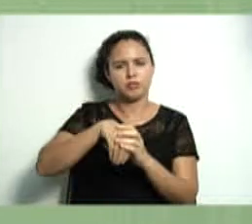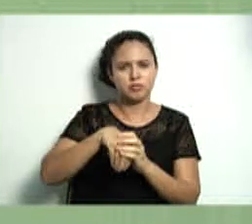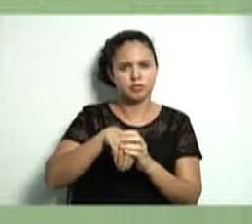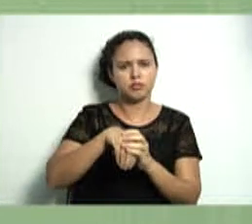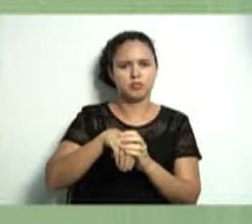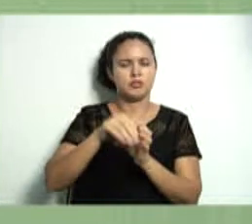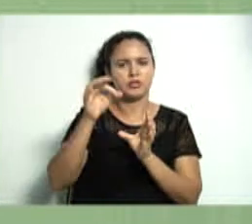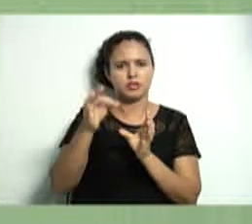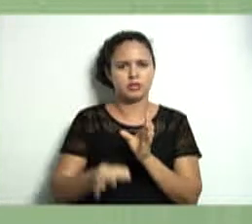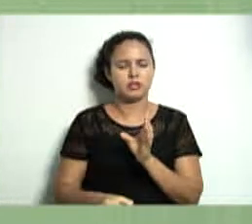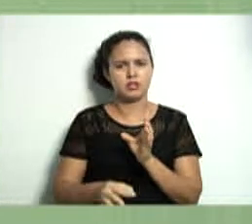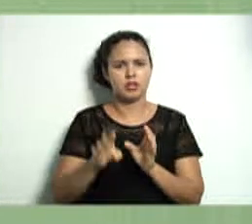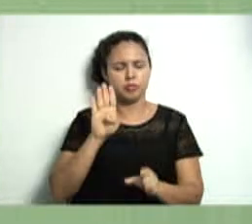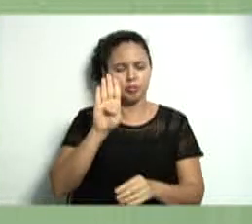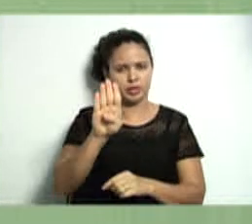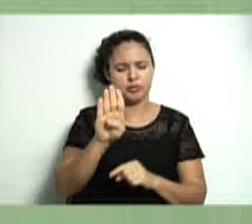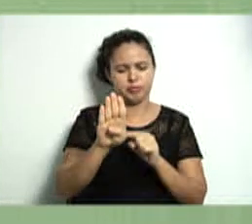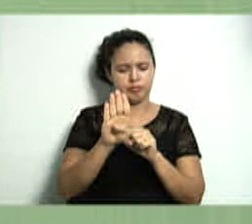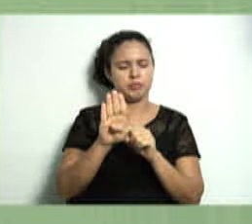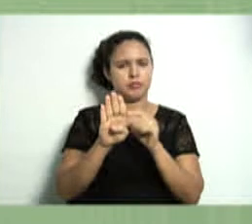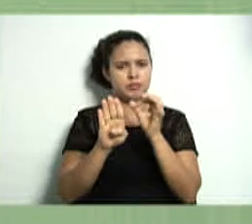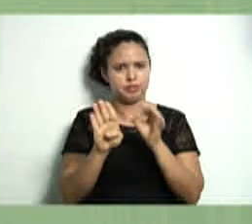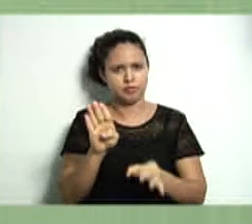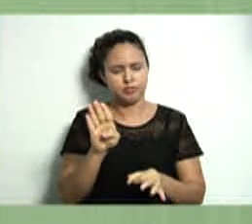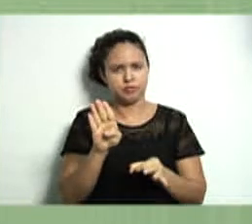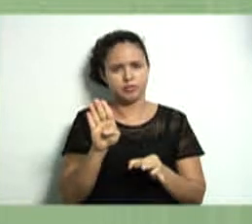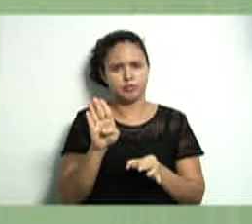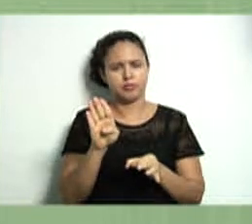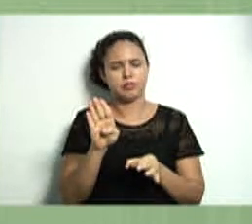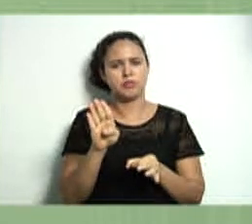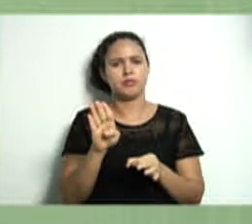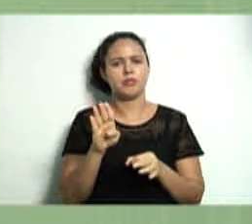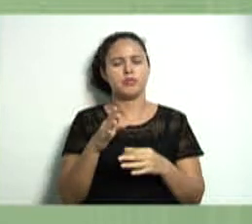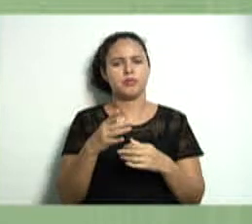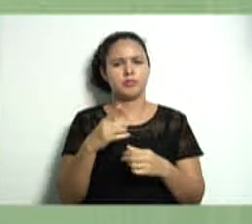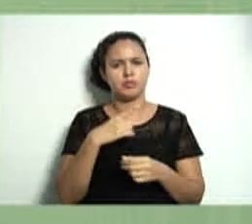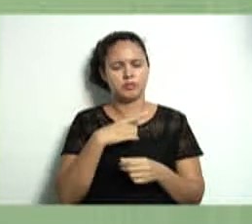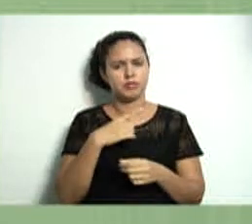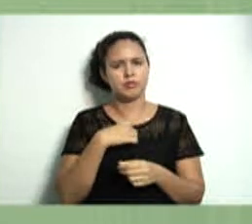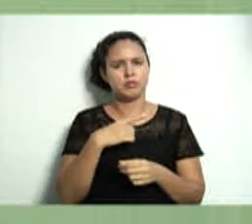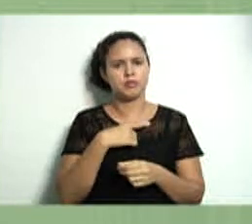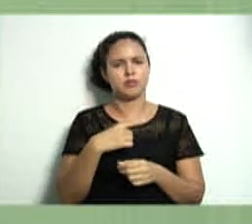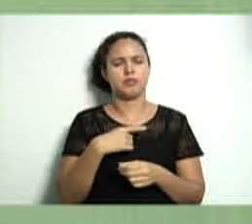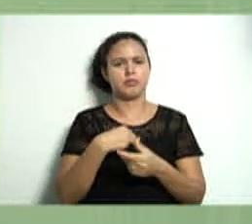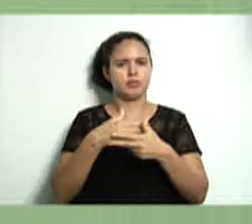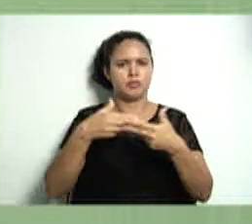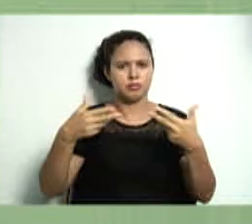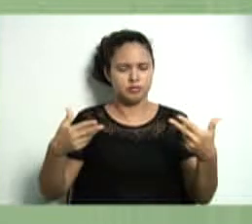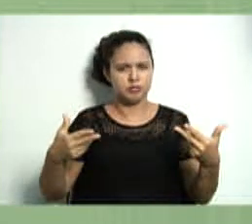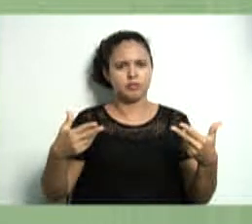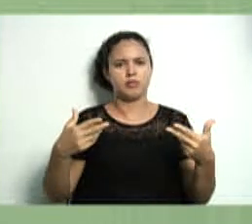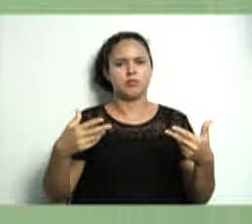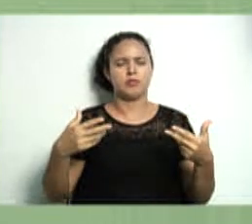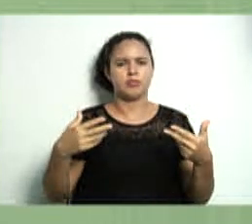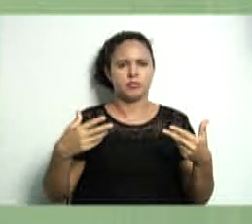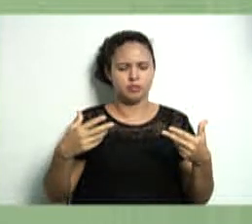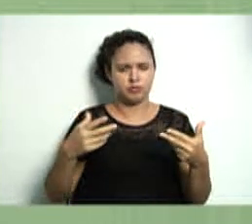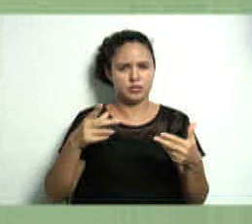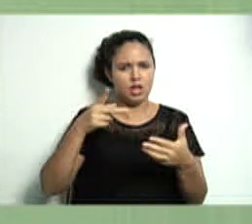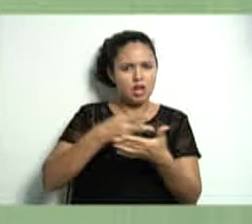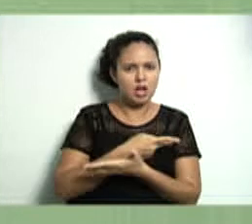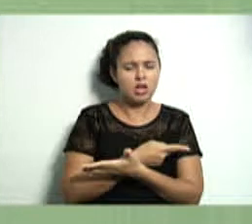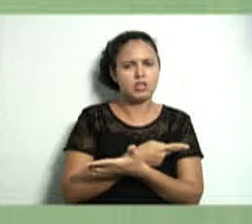resposta correta é a B, né? A gente tinha lá: todas as alternativas são falsas, todas